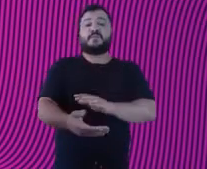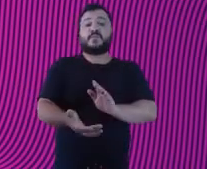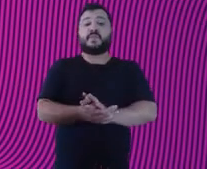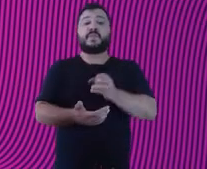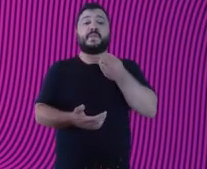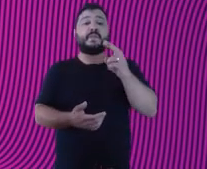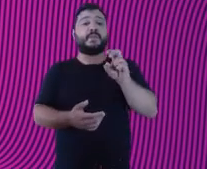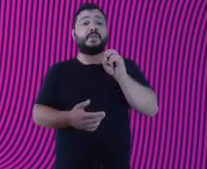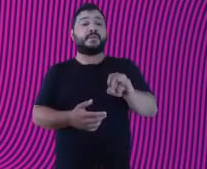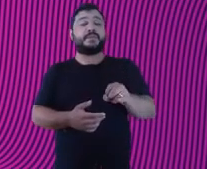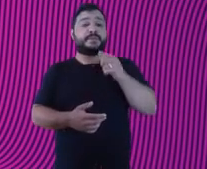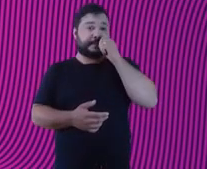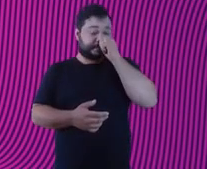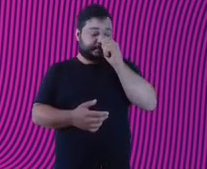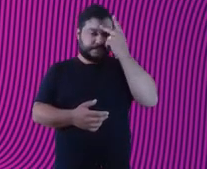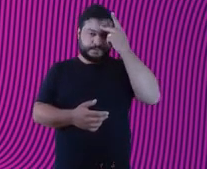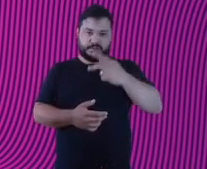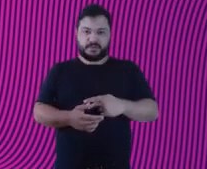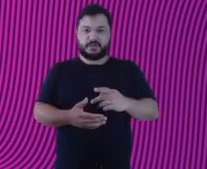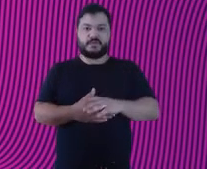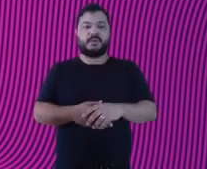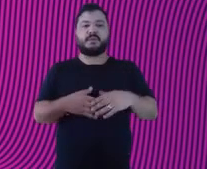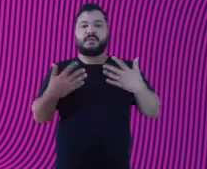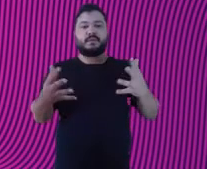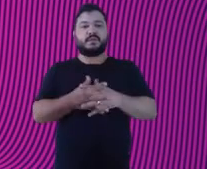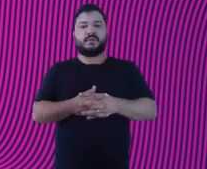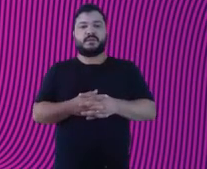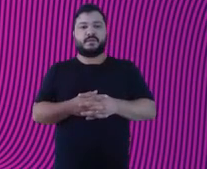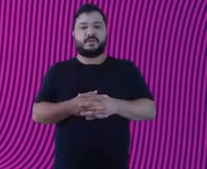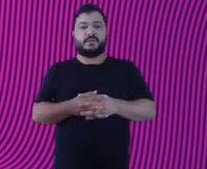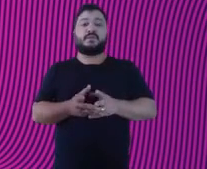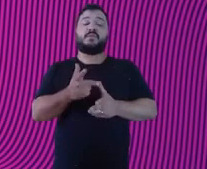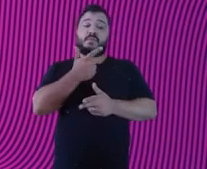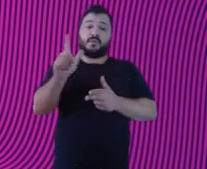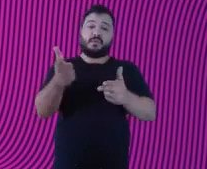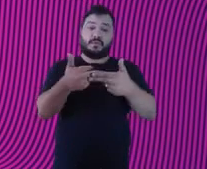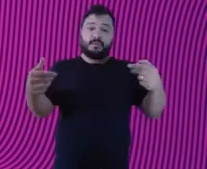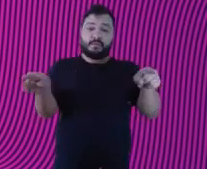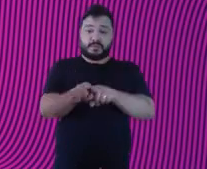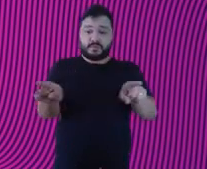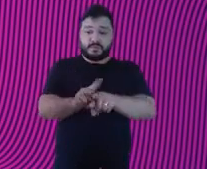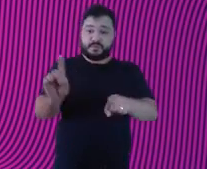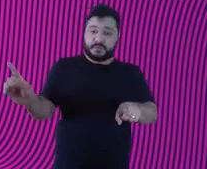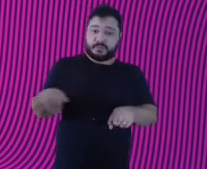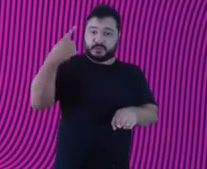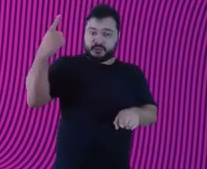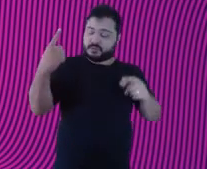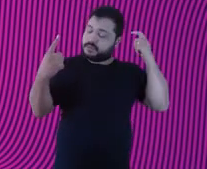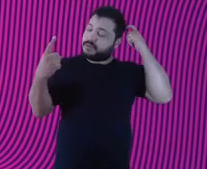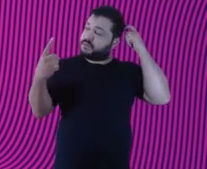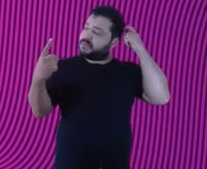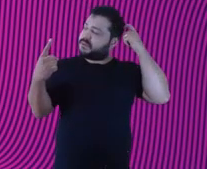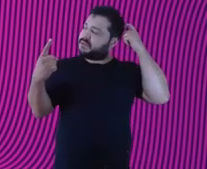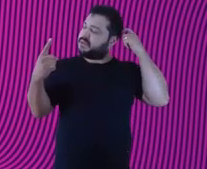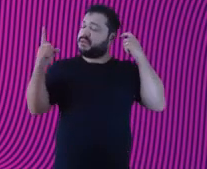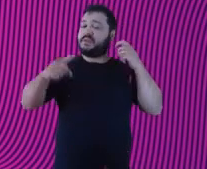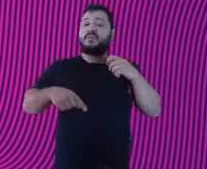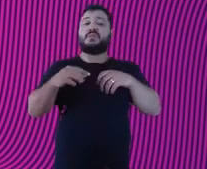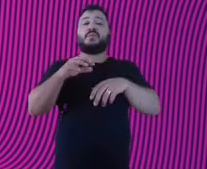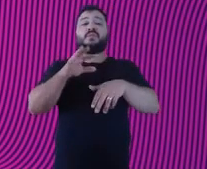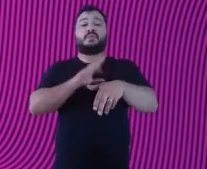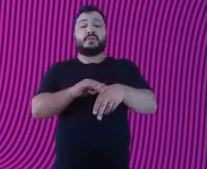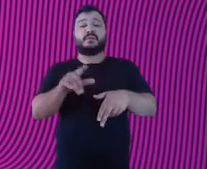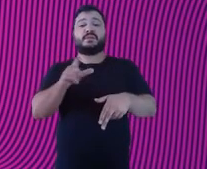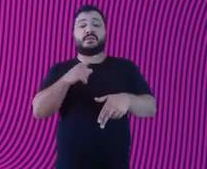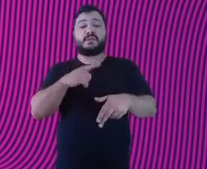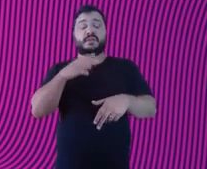é individualizado, enfim. E uma outra questão também desse primeiro caso, o paciente tinha 1,3 de